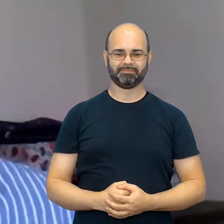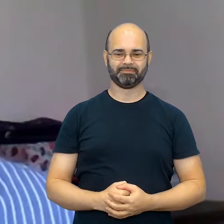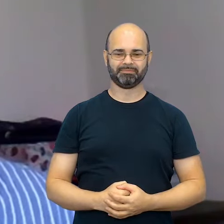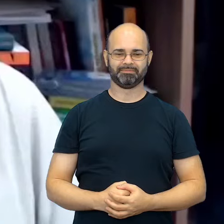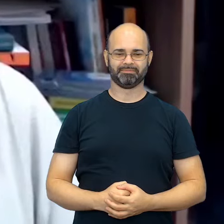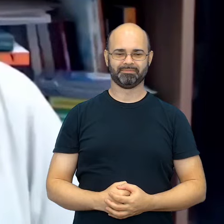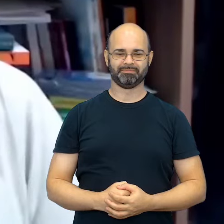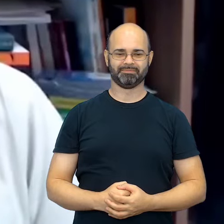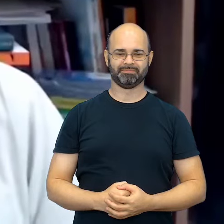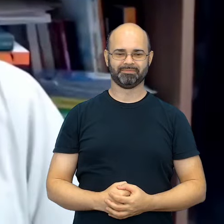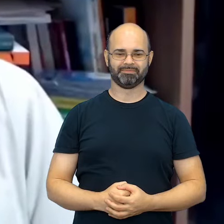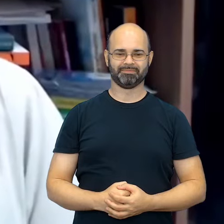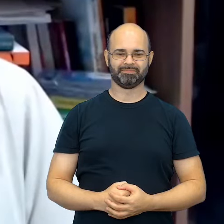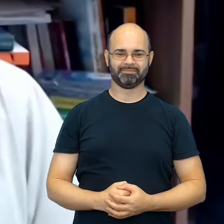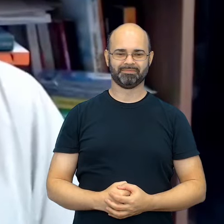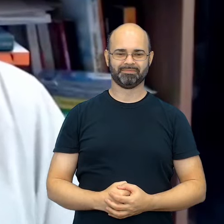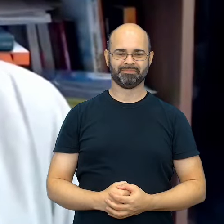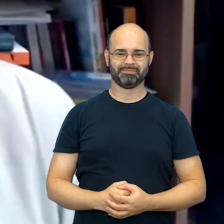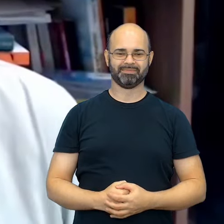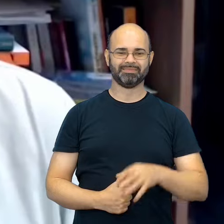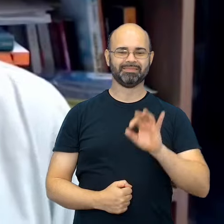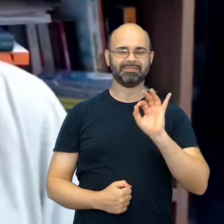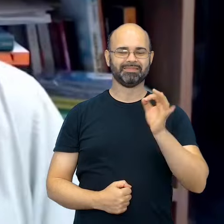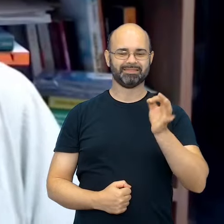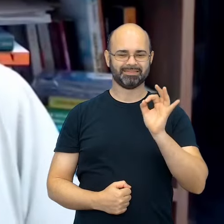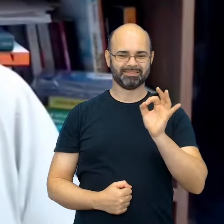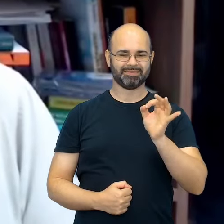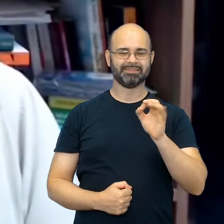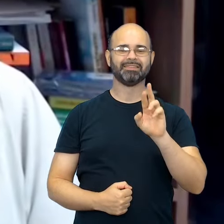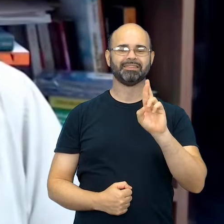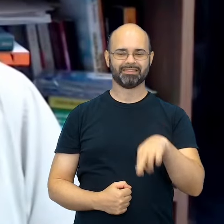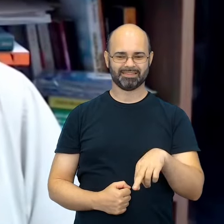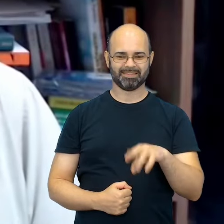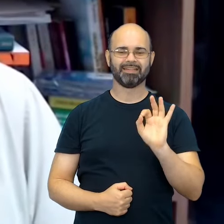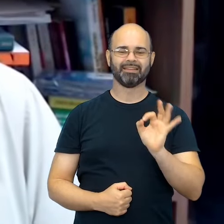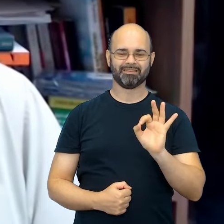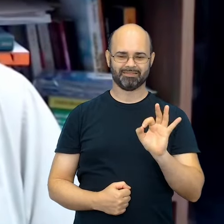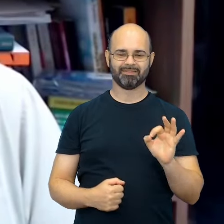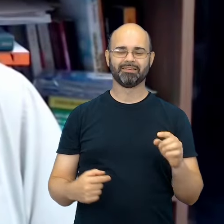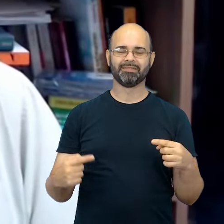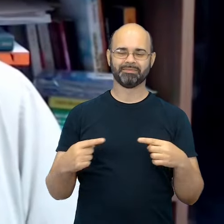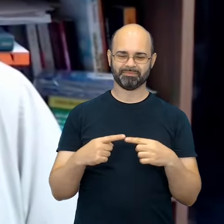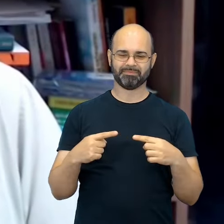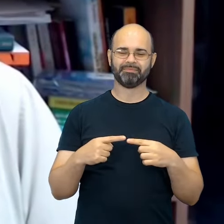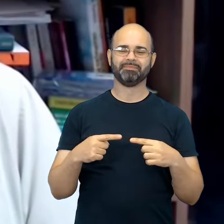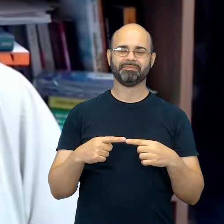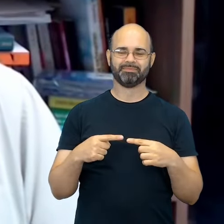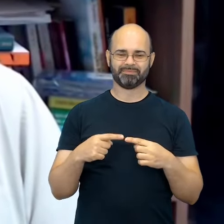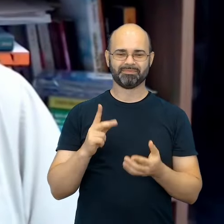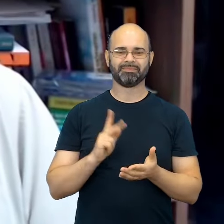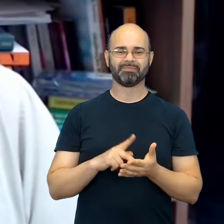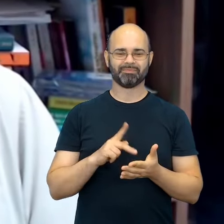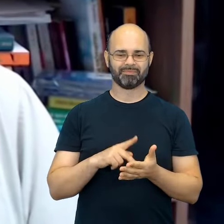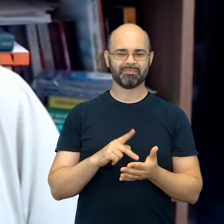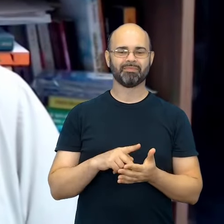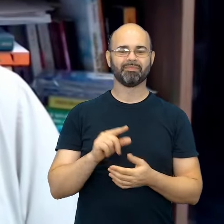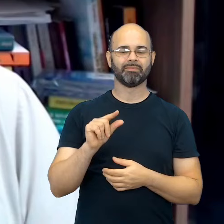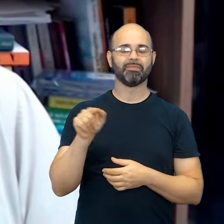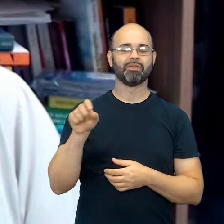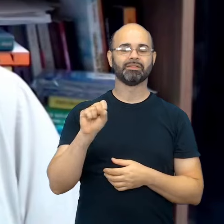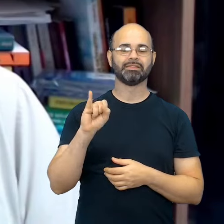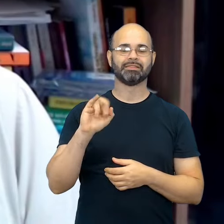Oi, Microfone Fábio. fechado. Realmente, tem muita sinergia aí com o que você falou. Eu quero ouvir um pouquinho a